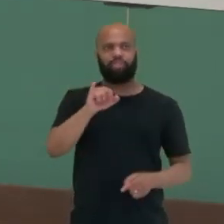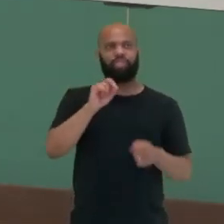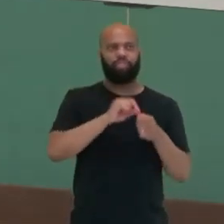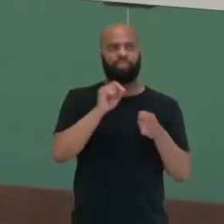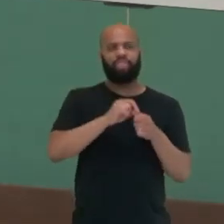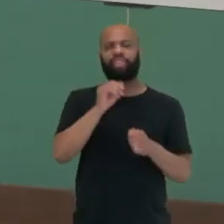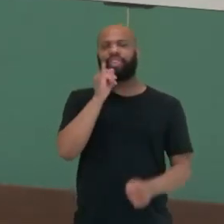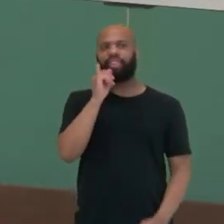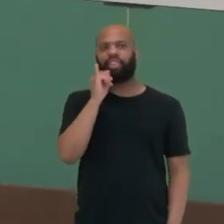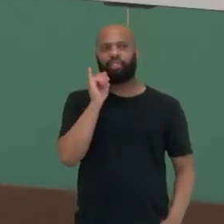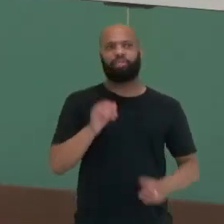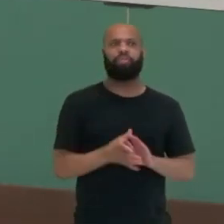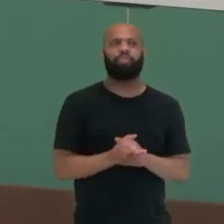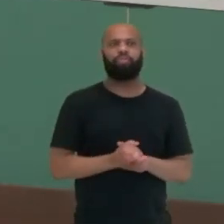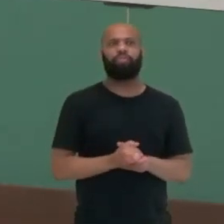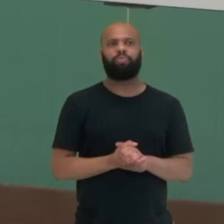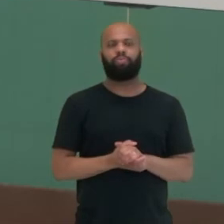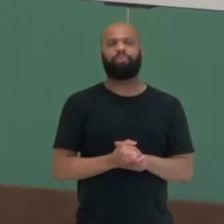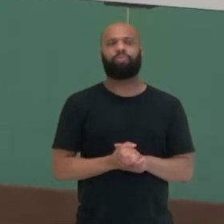de, vamos supor,